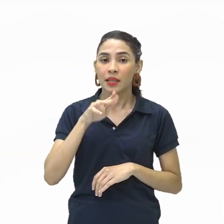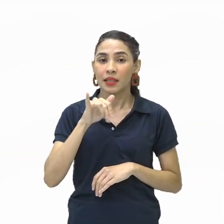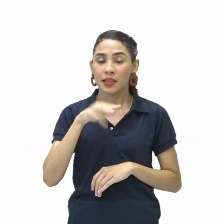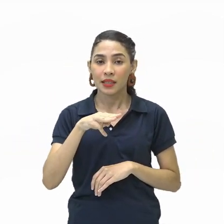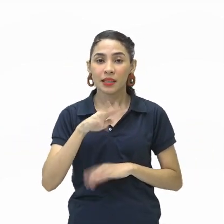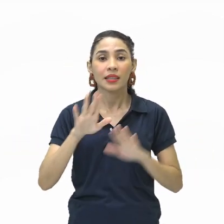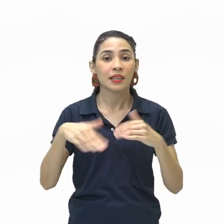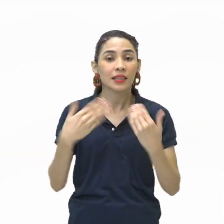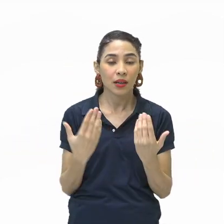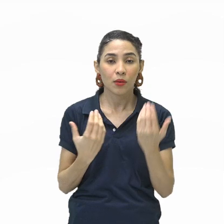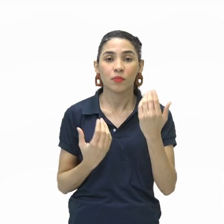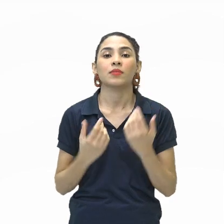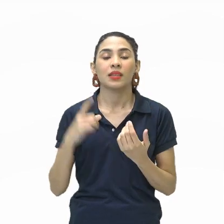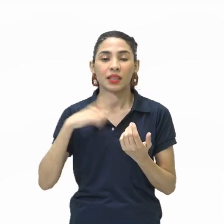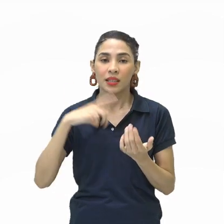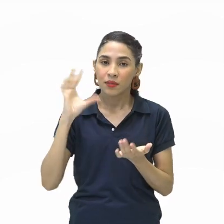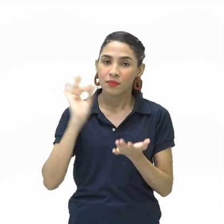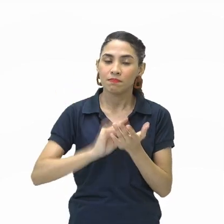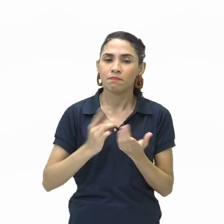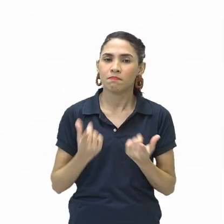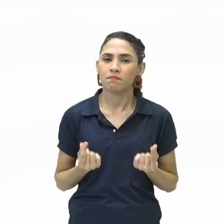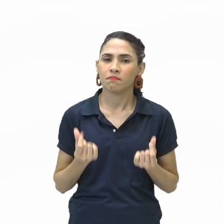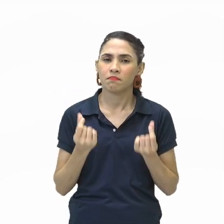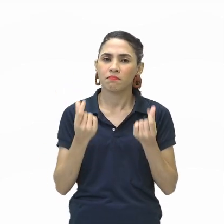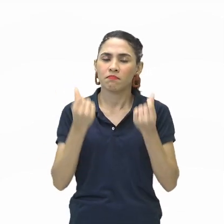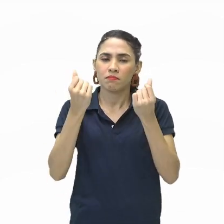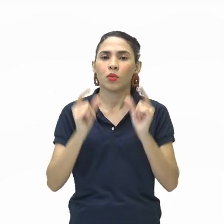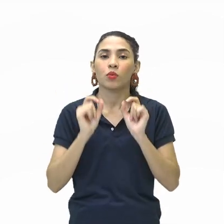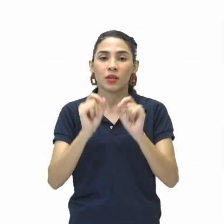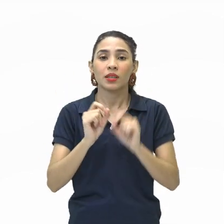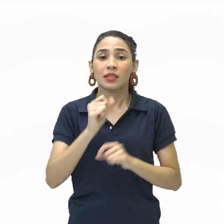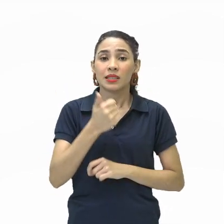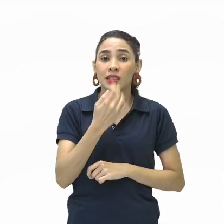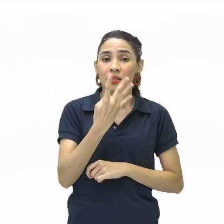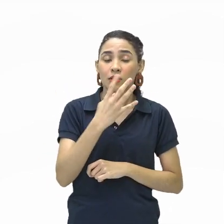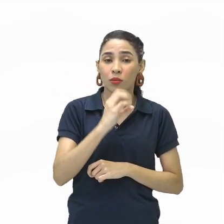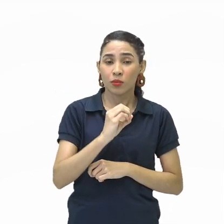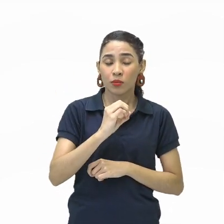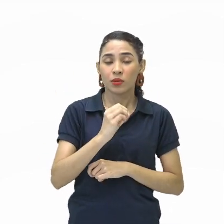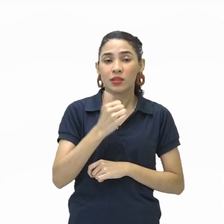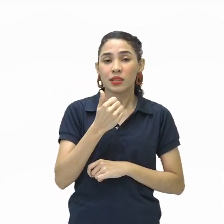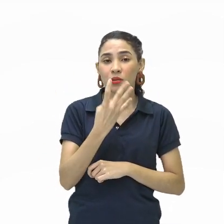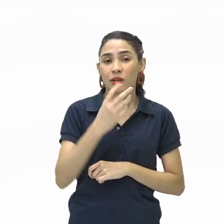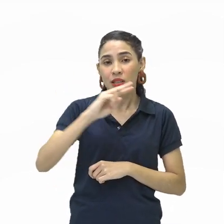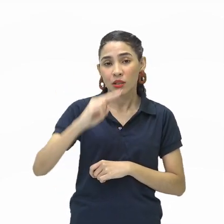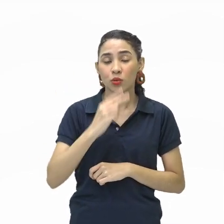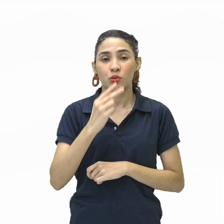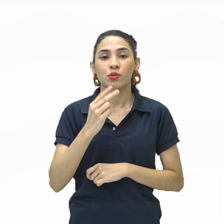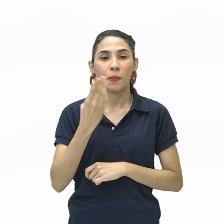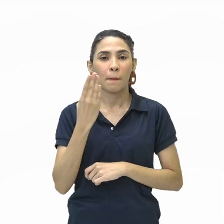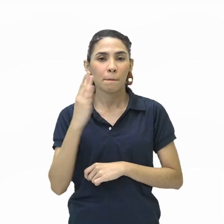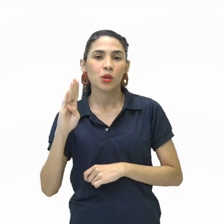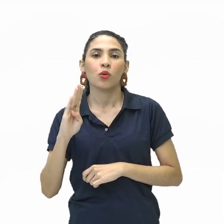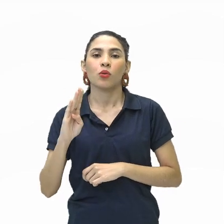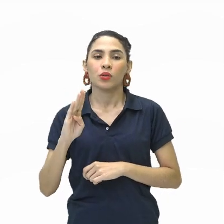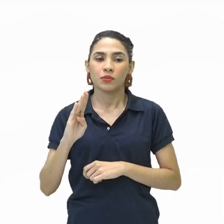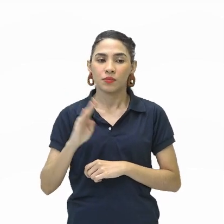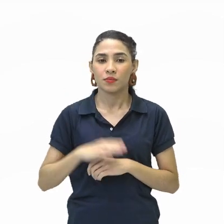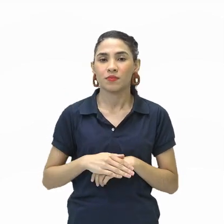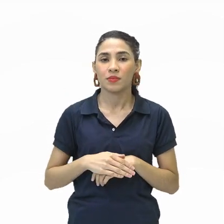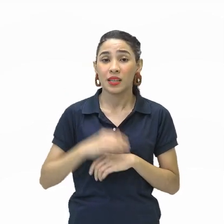indústria química teve um faturamento estimado em 142 bilhões de dólares, cerca